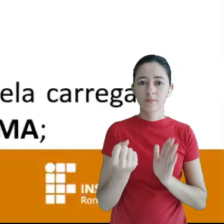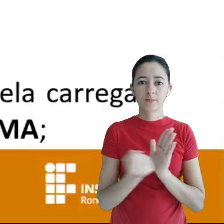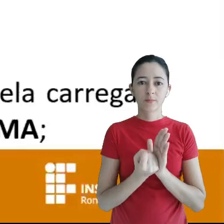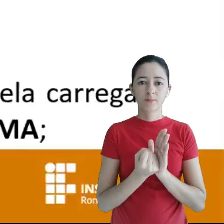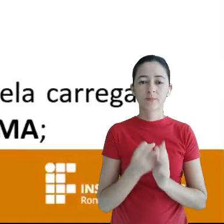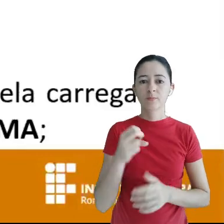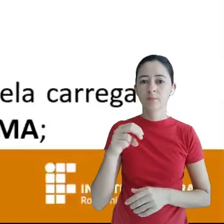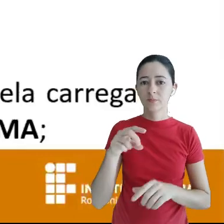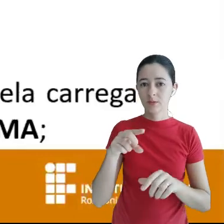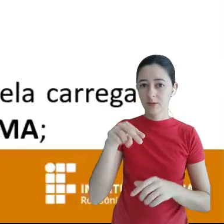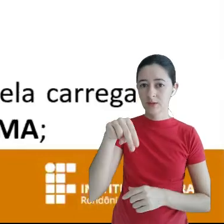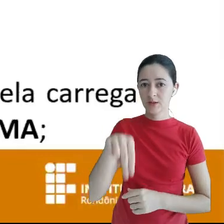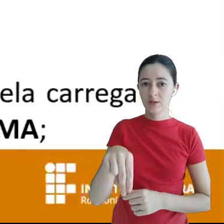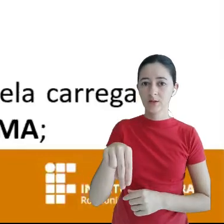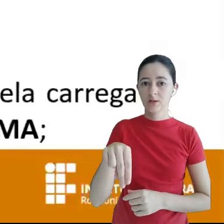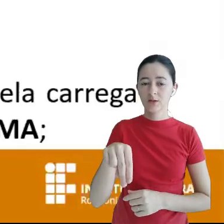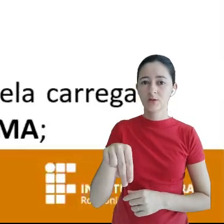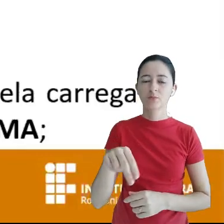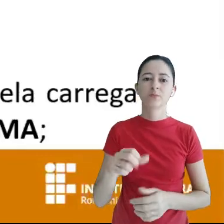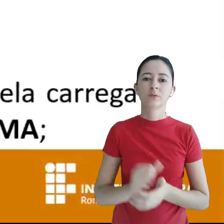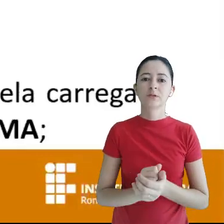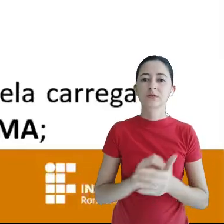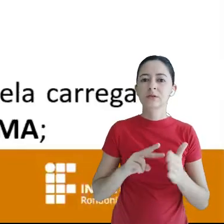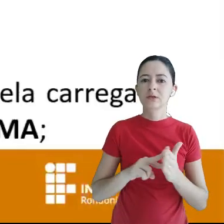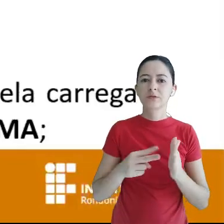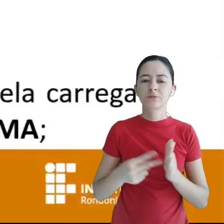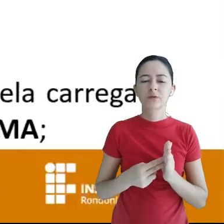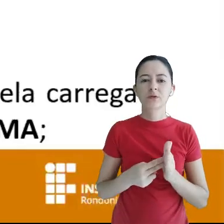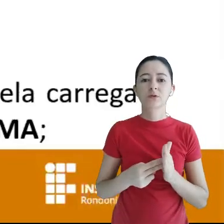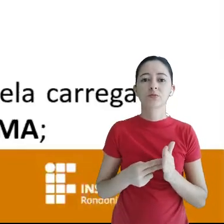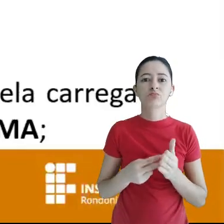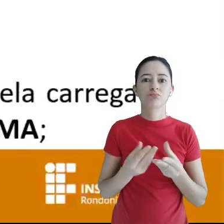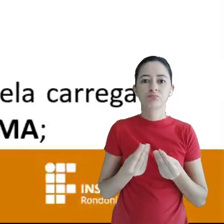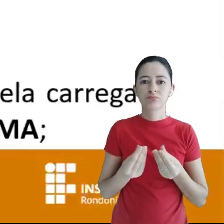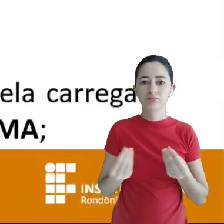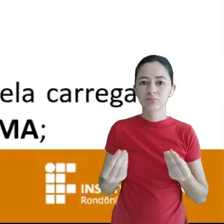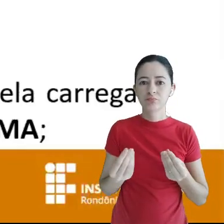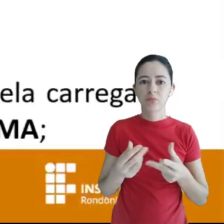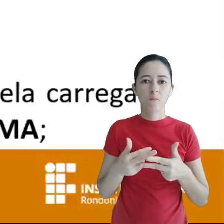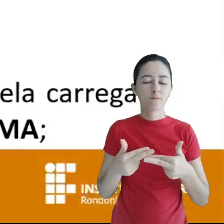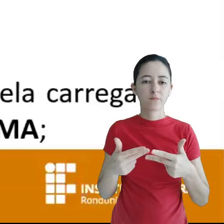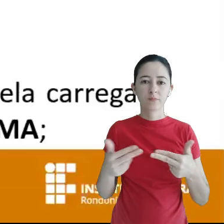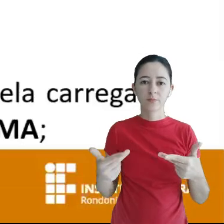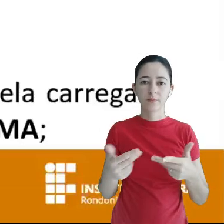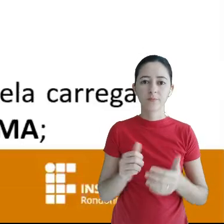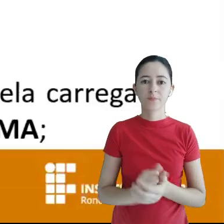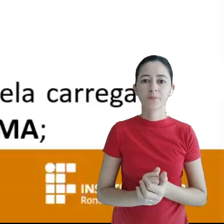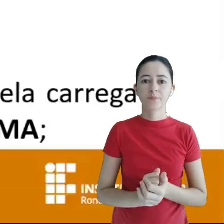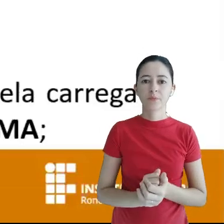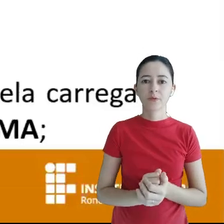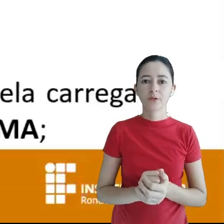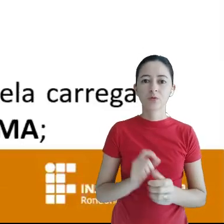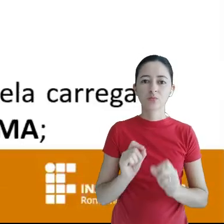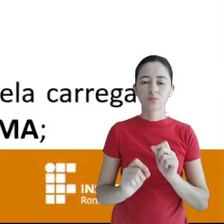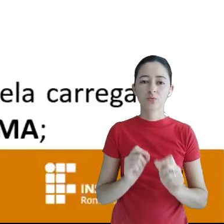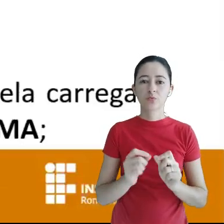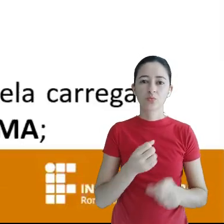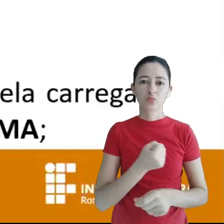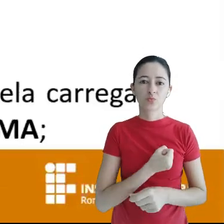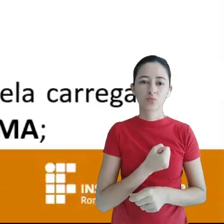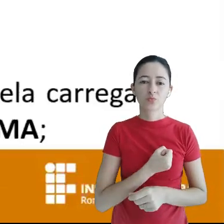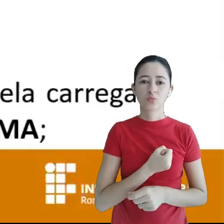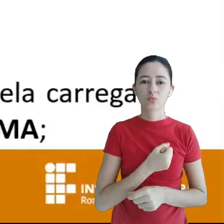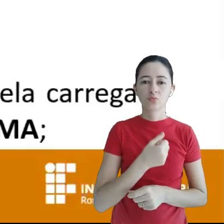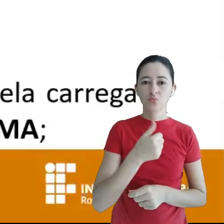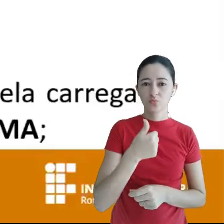N. O símbolo N significa muito. E o símbolo 1, na cardinalidade máxima, significa